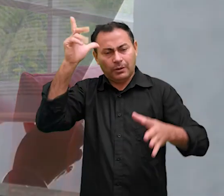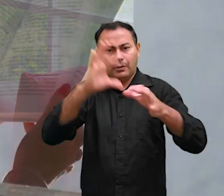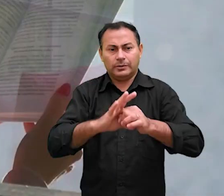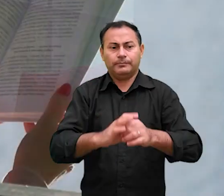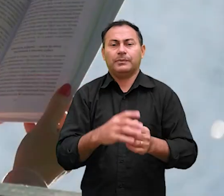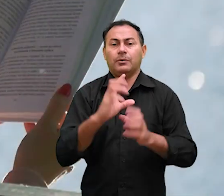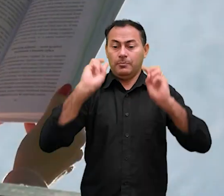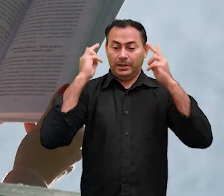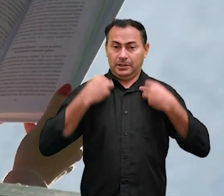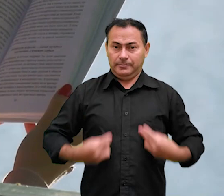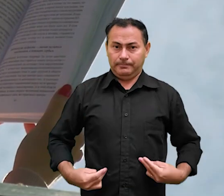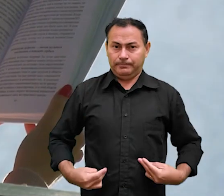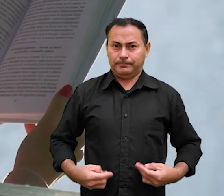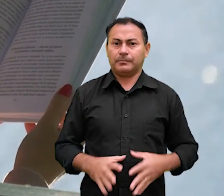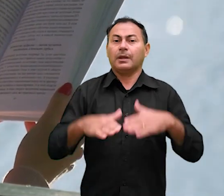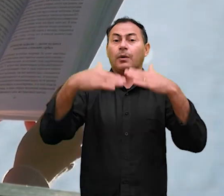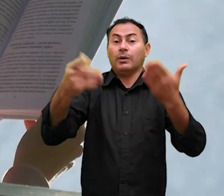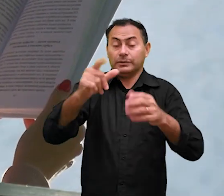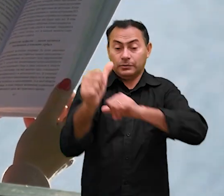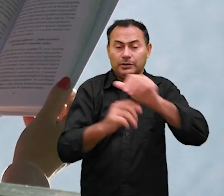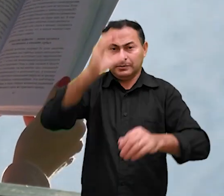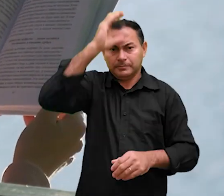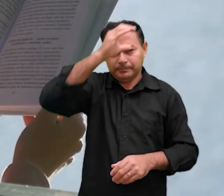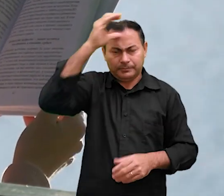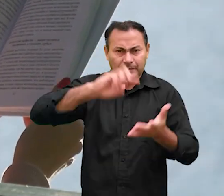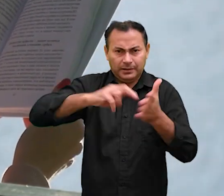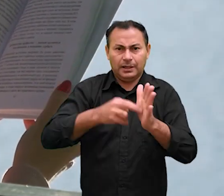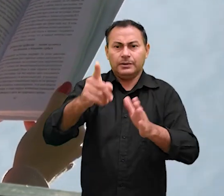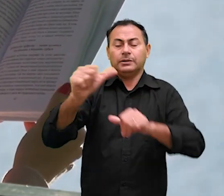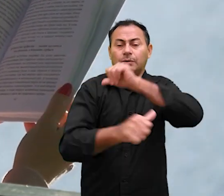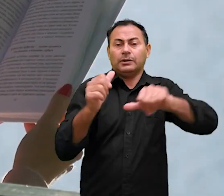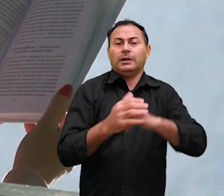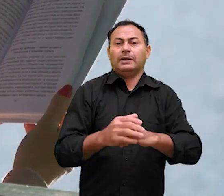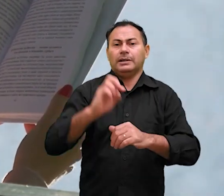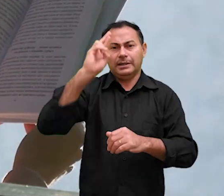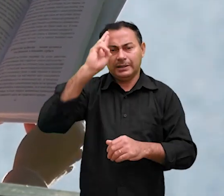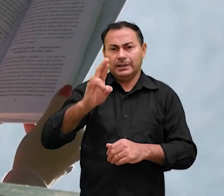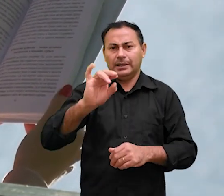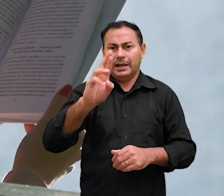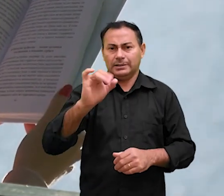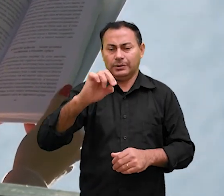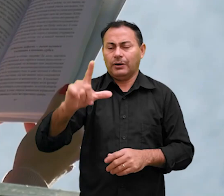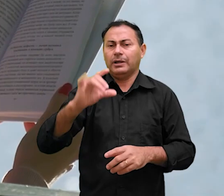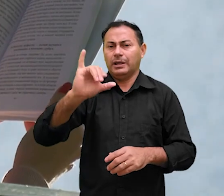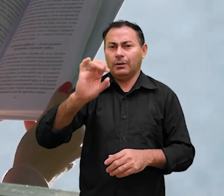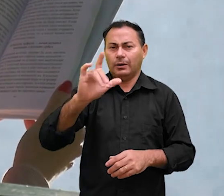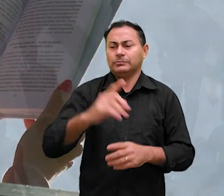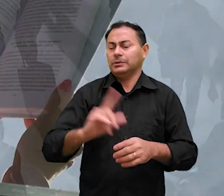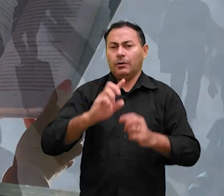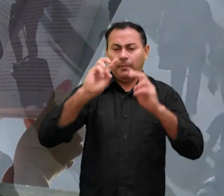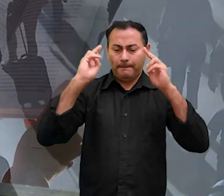lógica e humanismo. Quando você se torna cristão, não quer dizer que você se torne irracional, ilógico